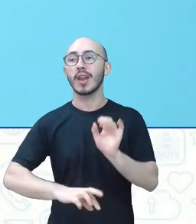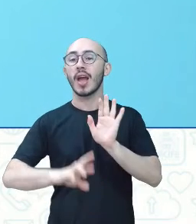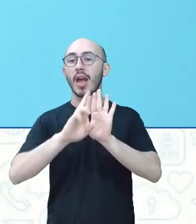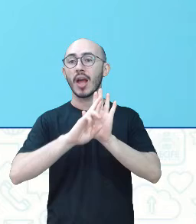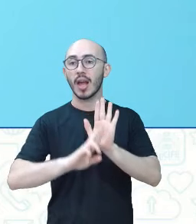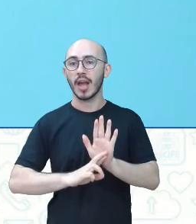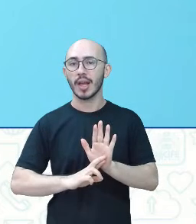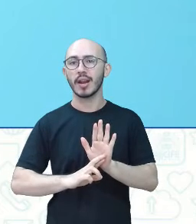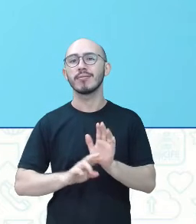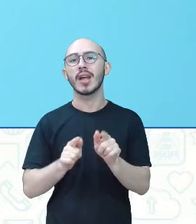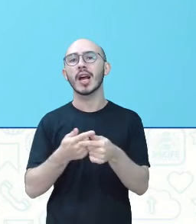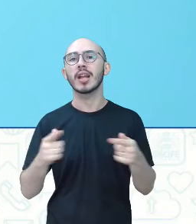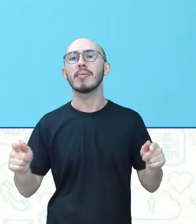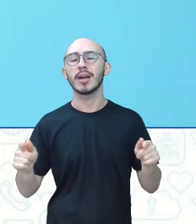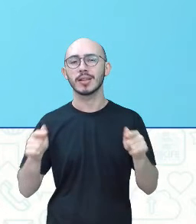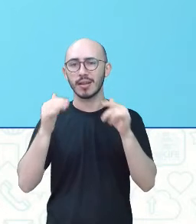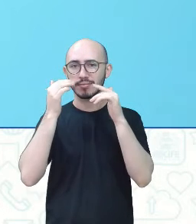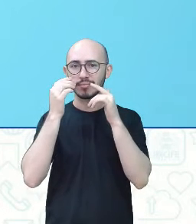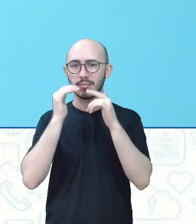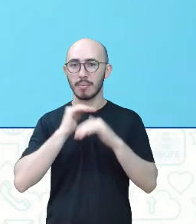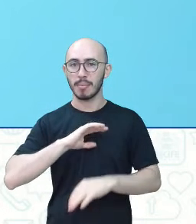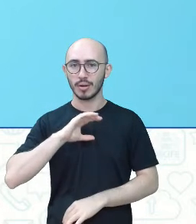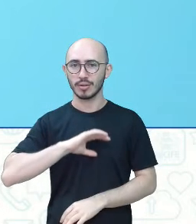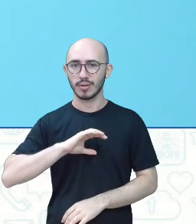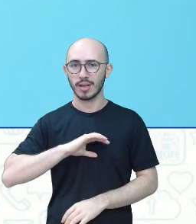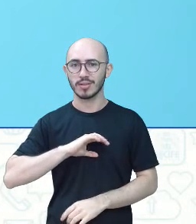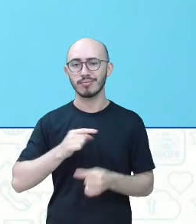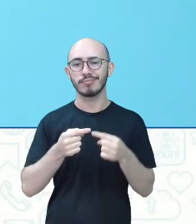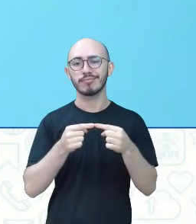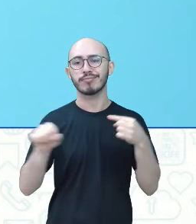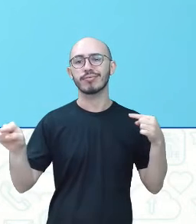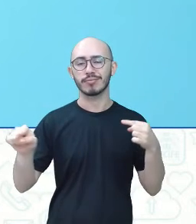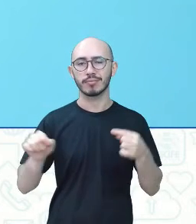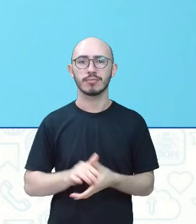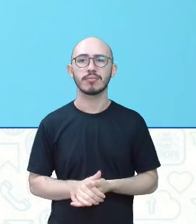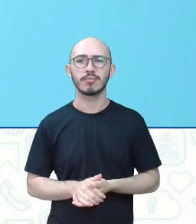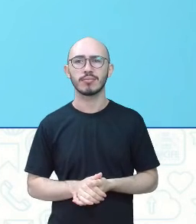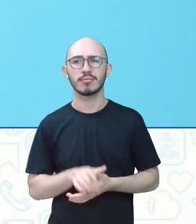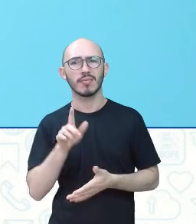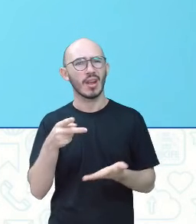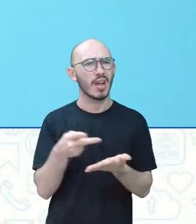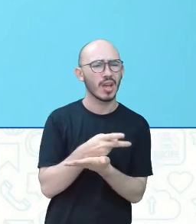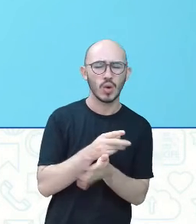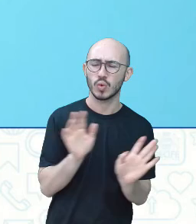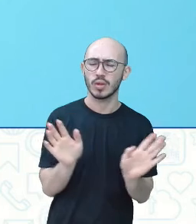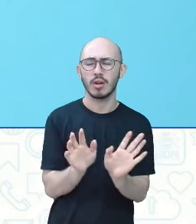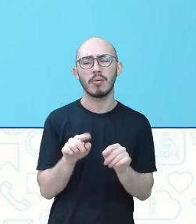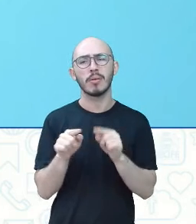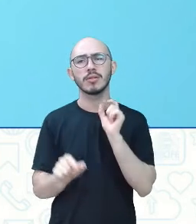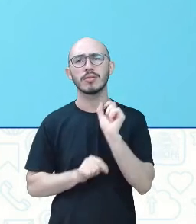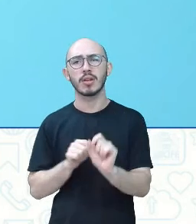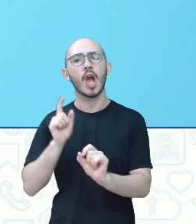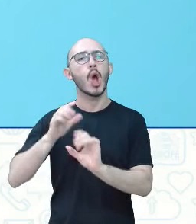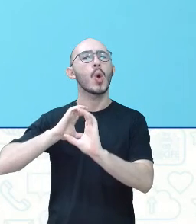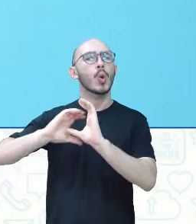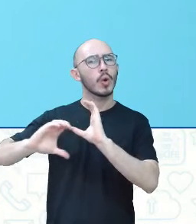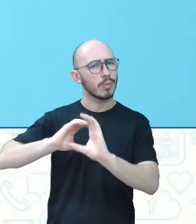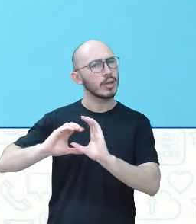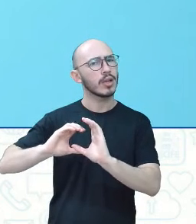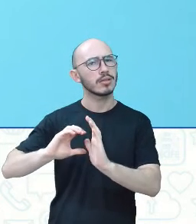um desvio. Eu não gosto de chamar de erro, tá, gente? Porque a comunicação é isso, a comunicação ela